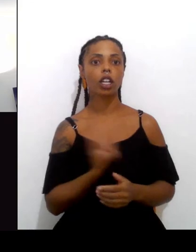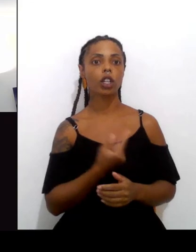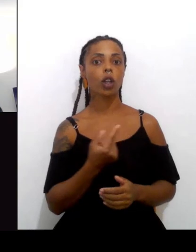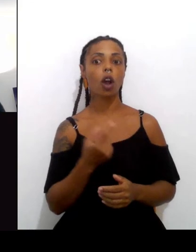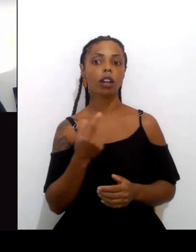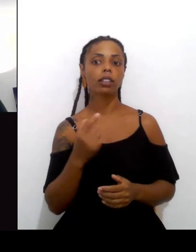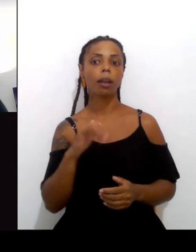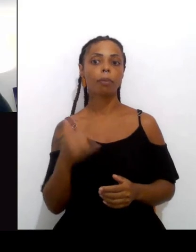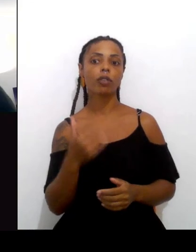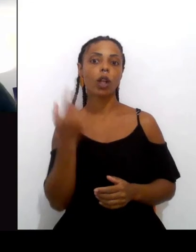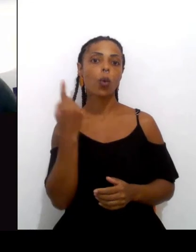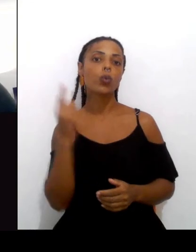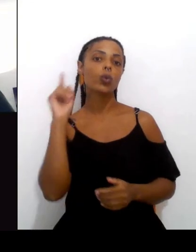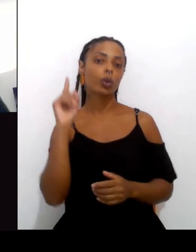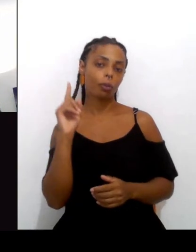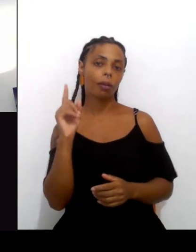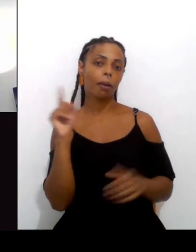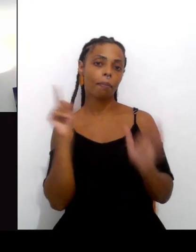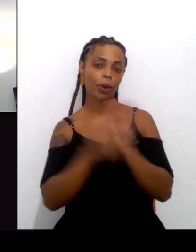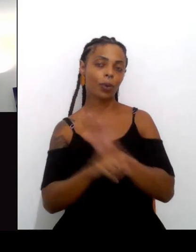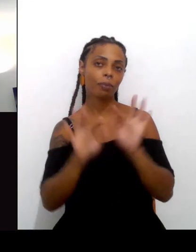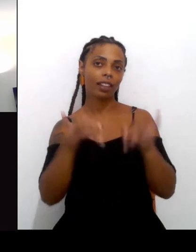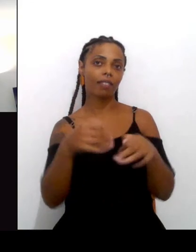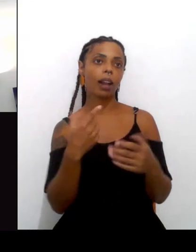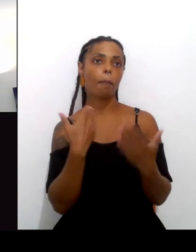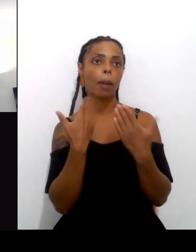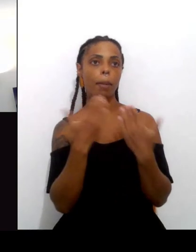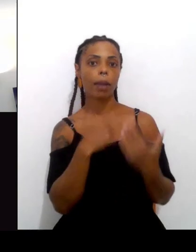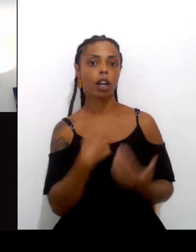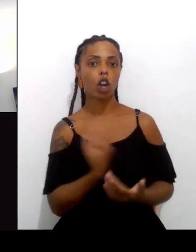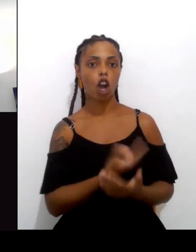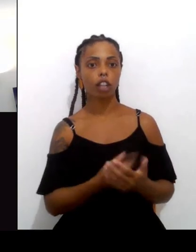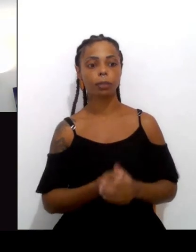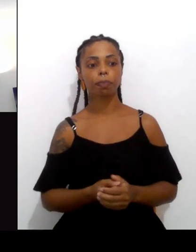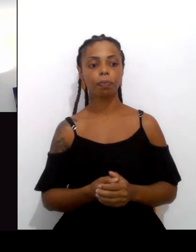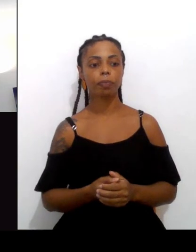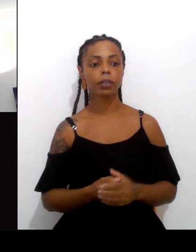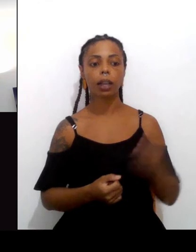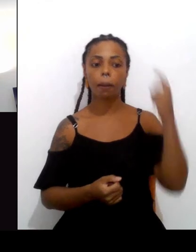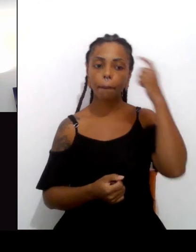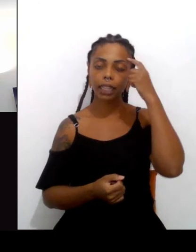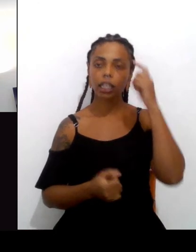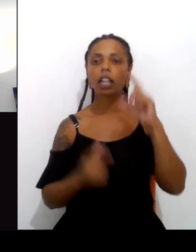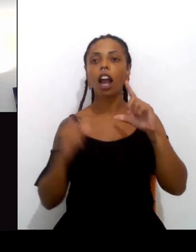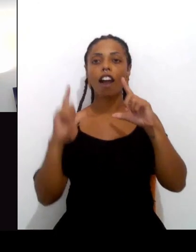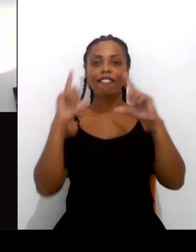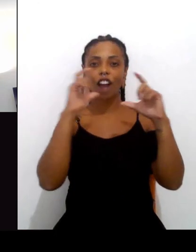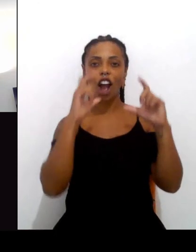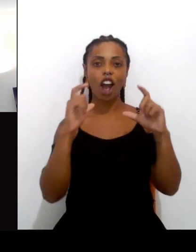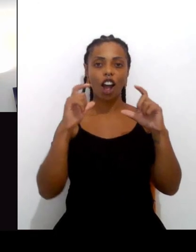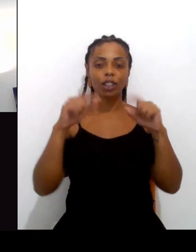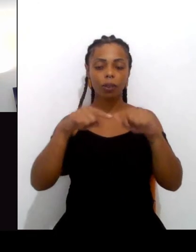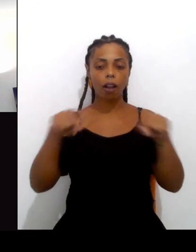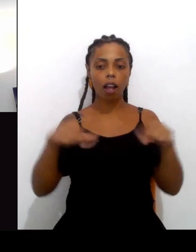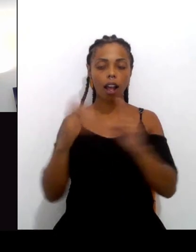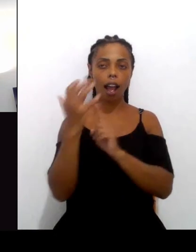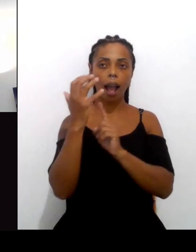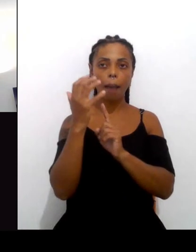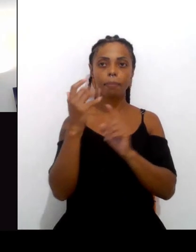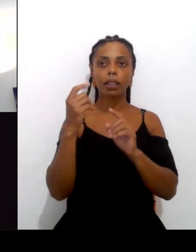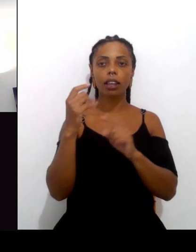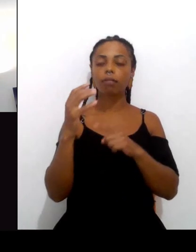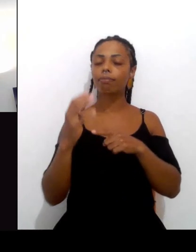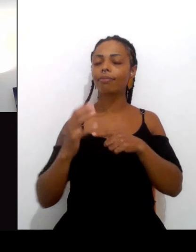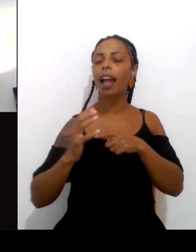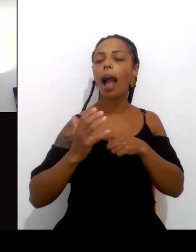pergunta para terminar que a nossa conversa pensando nas fotos de cabine do bacon ali também uma tentativa de produzir